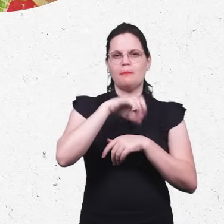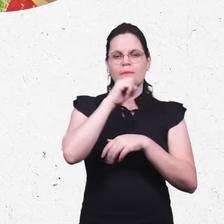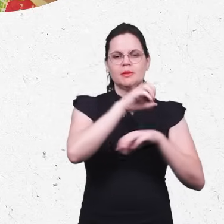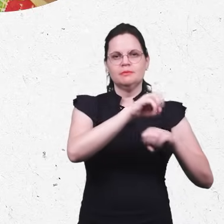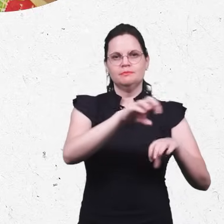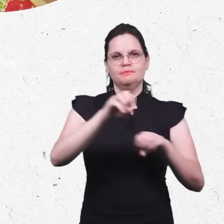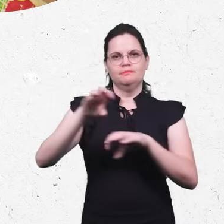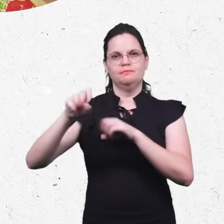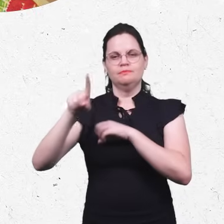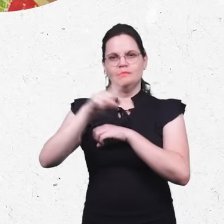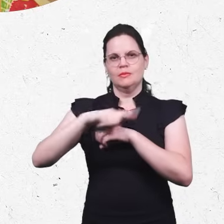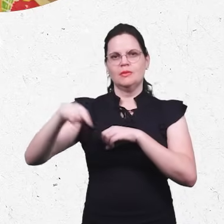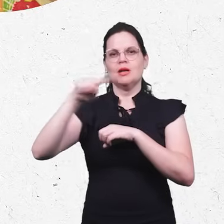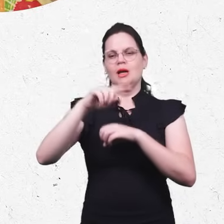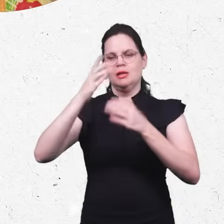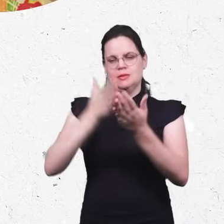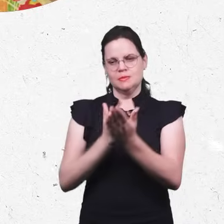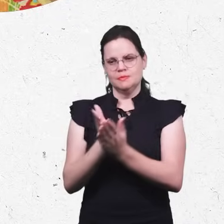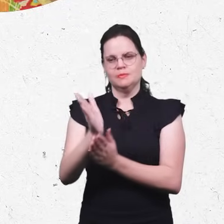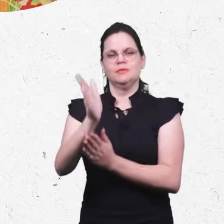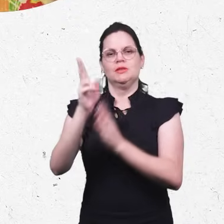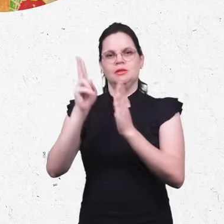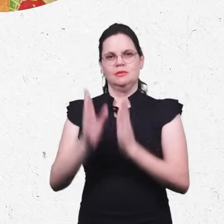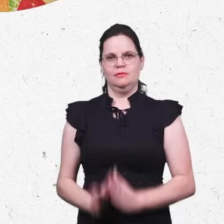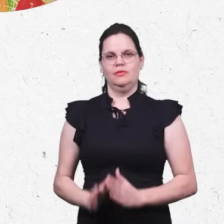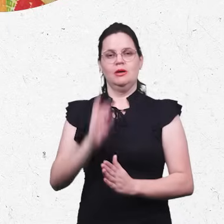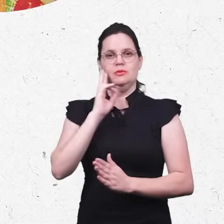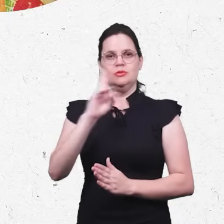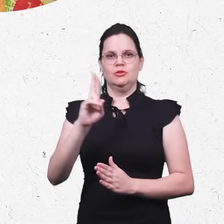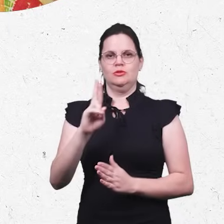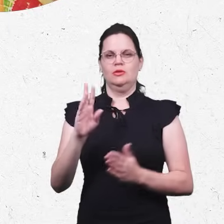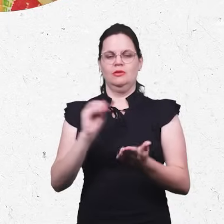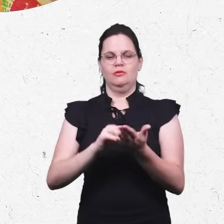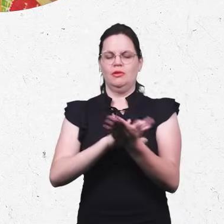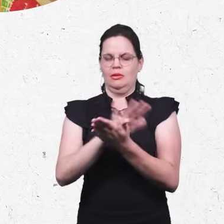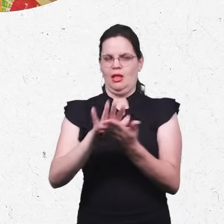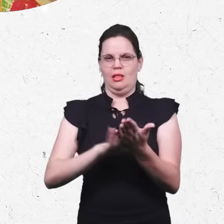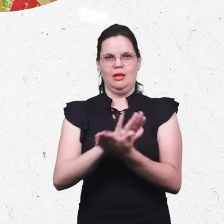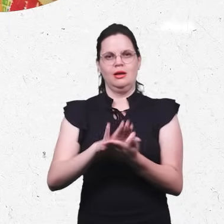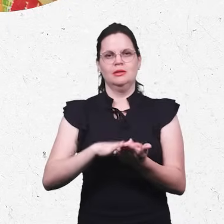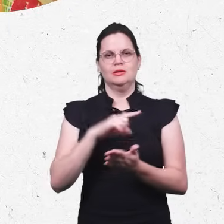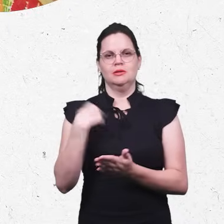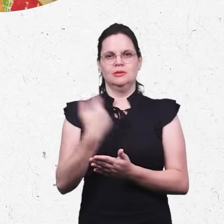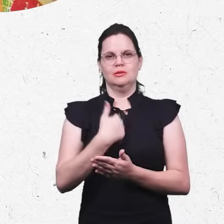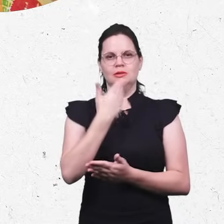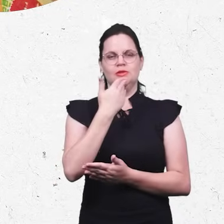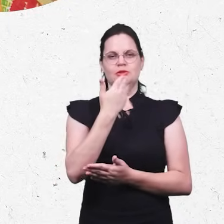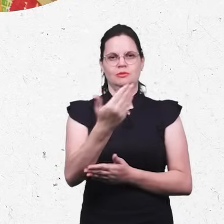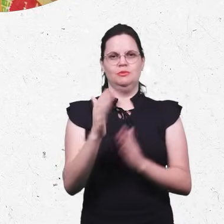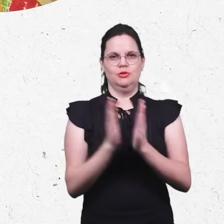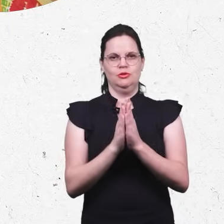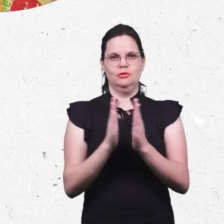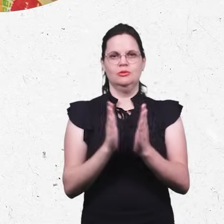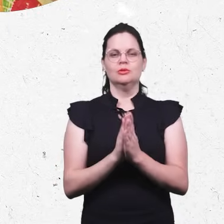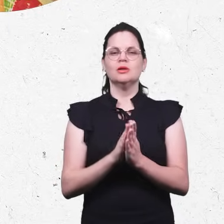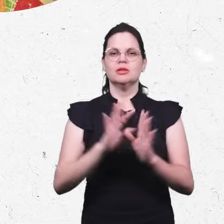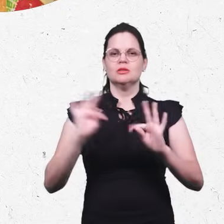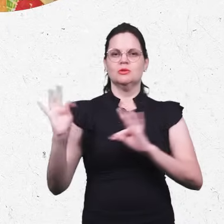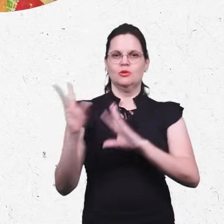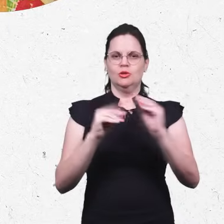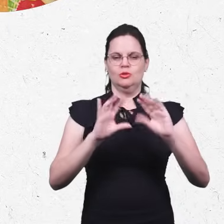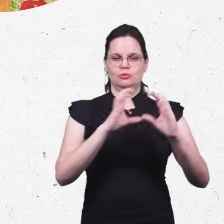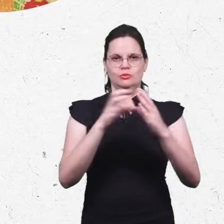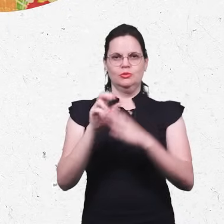para que eles seguem, Senhor, no caminho do Senhor. Que nada venha lhes faltar, meu Deus. É a oração que pedimos para